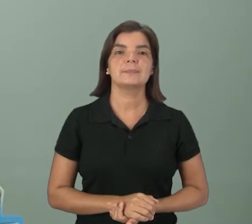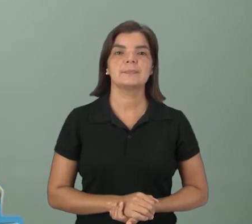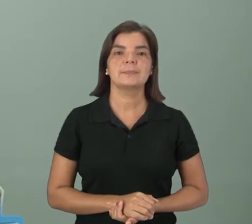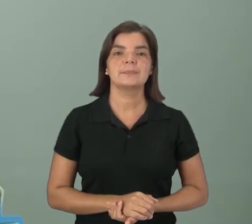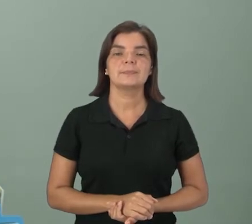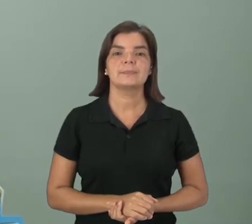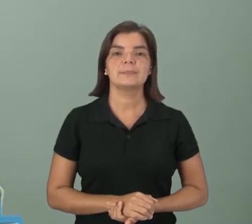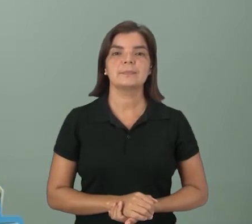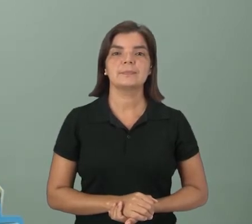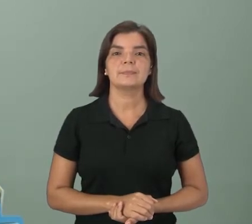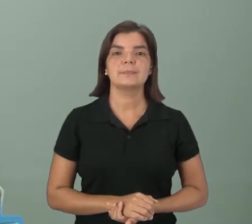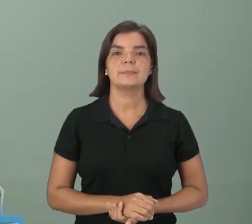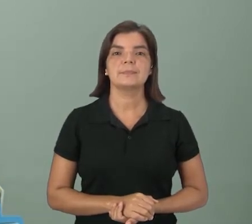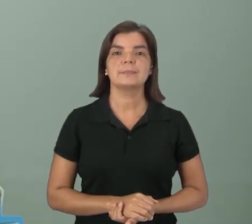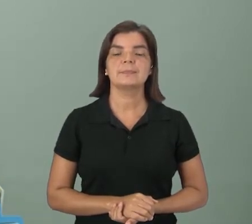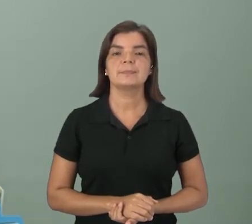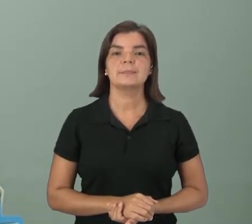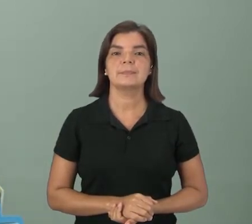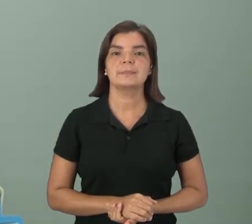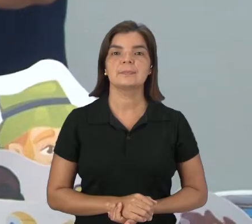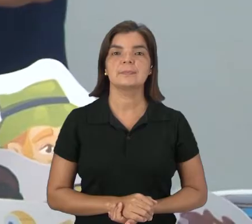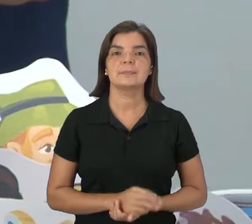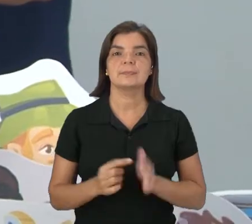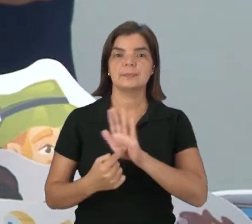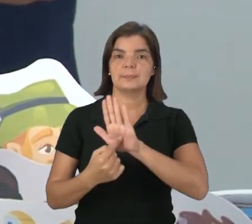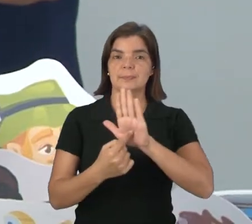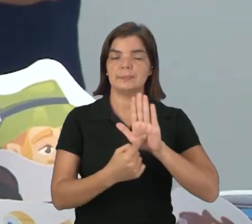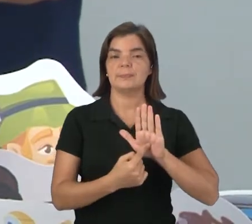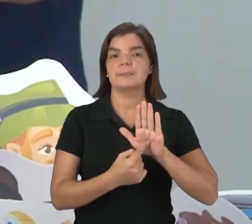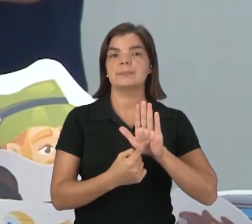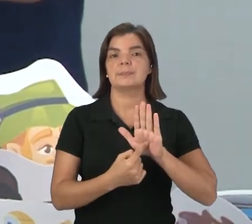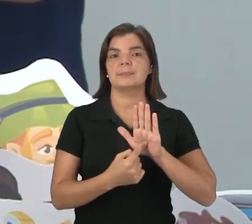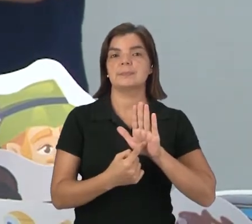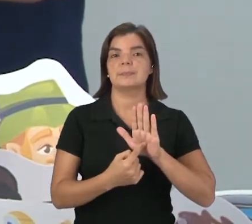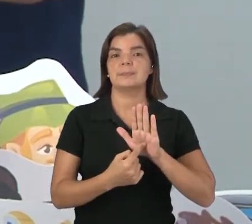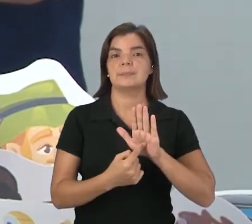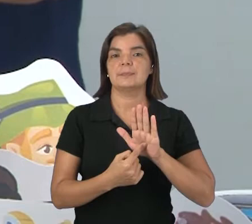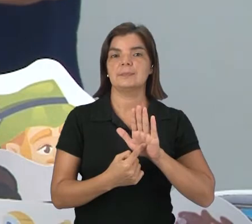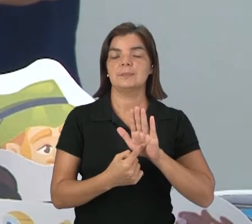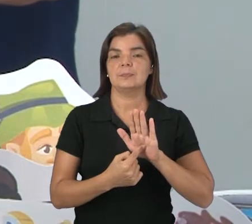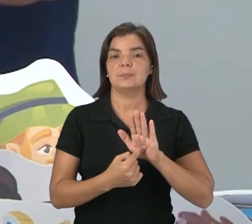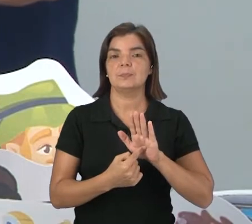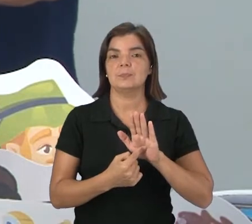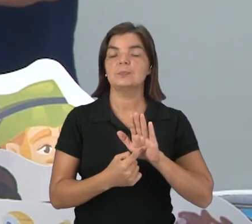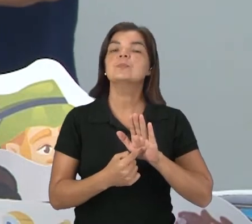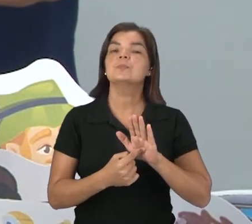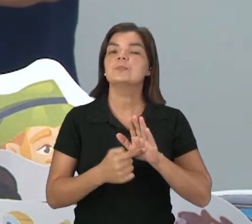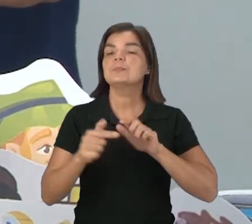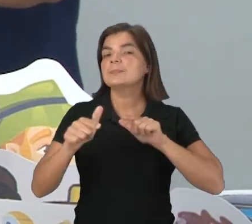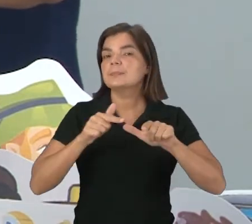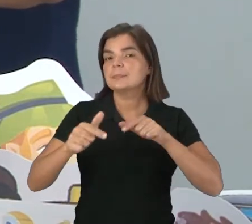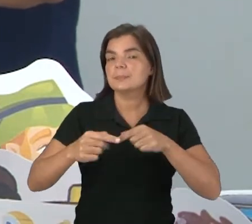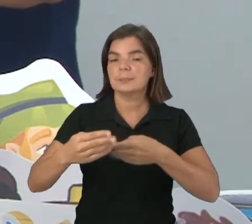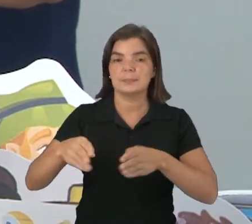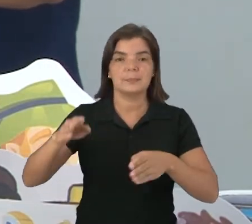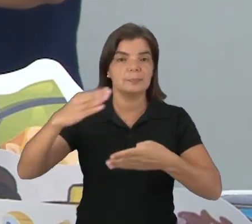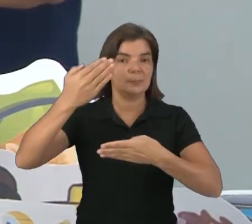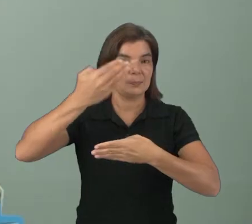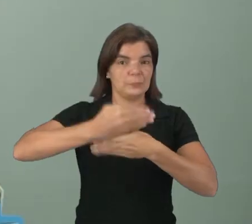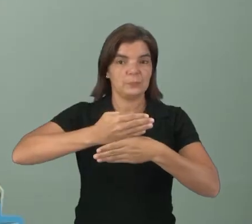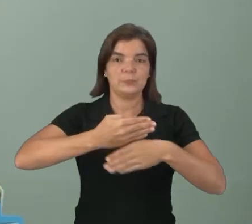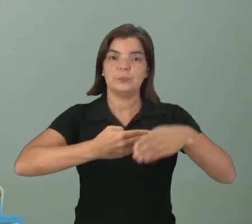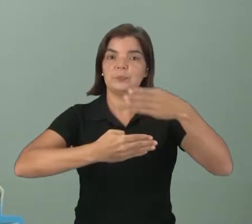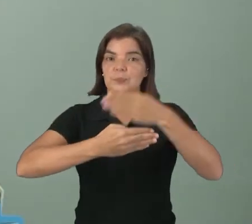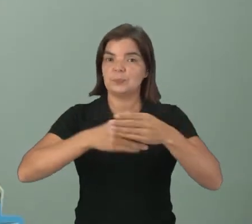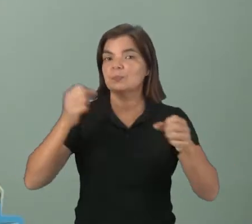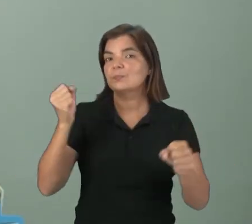uma esse aqui e o pedreiro Qual é o horário que ele